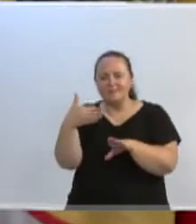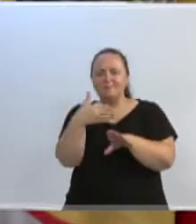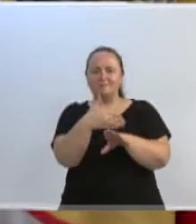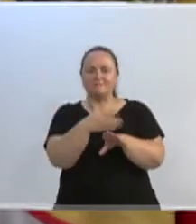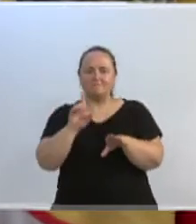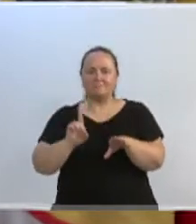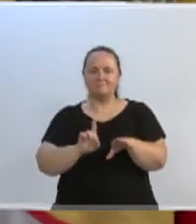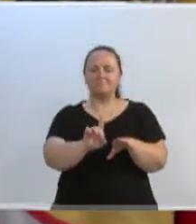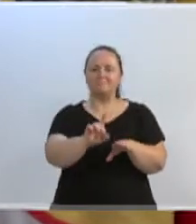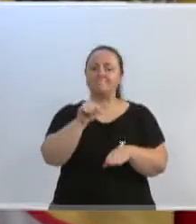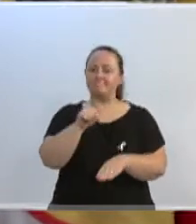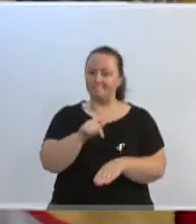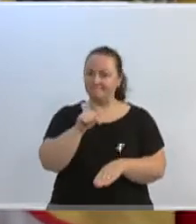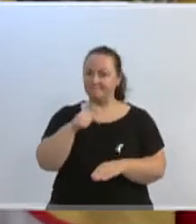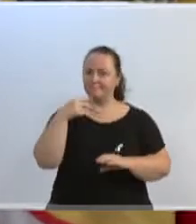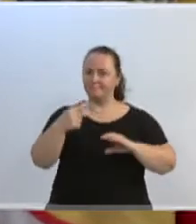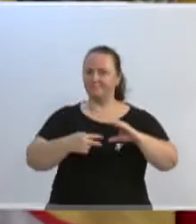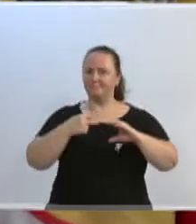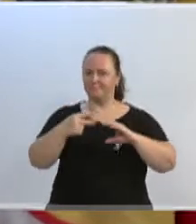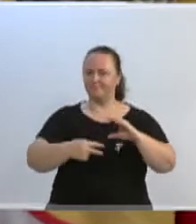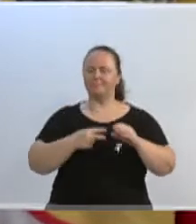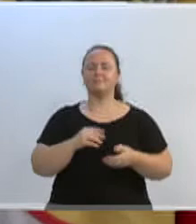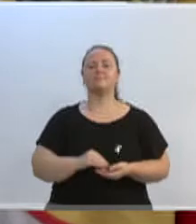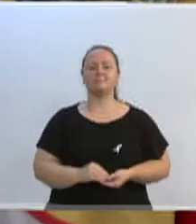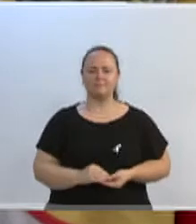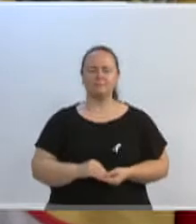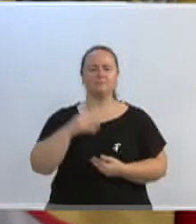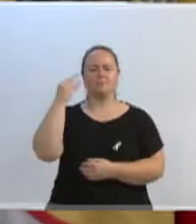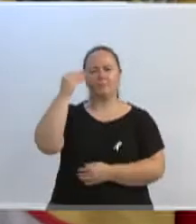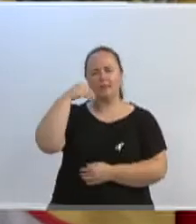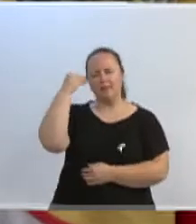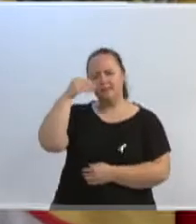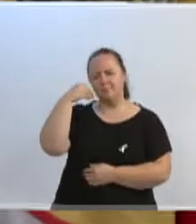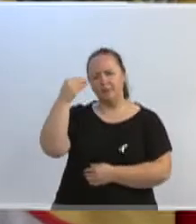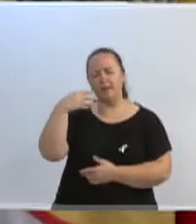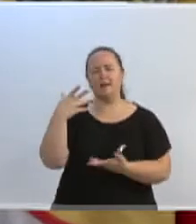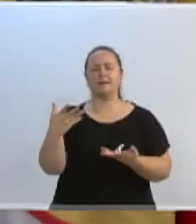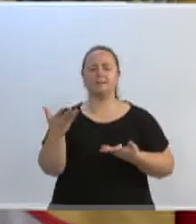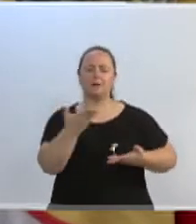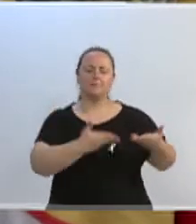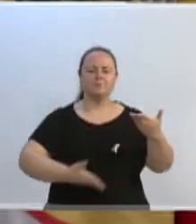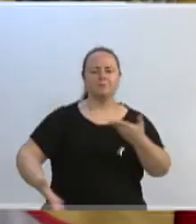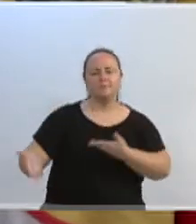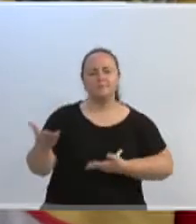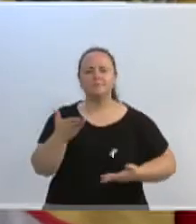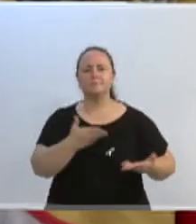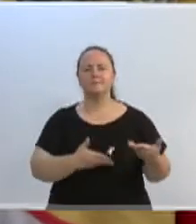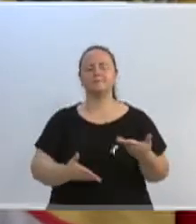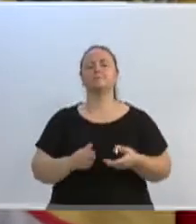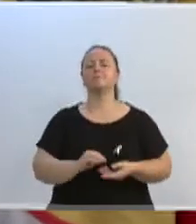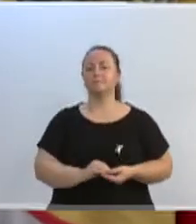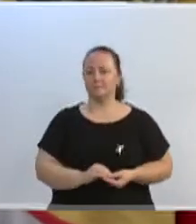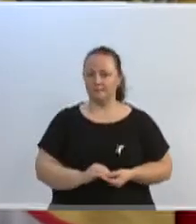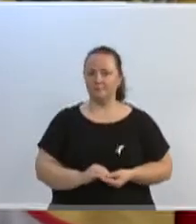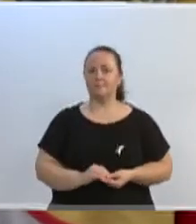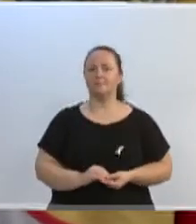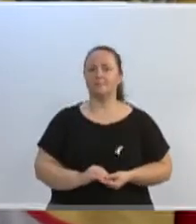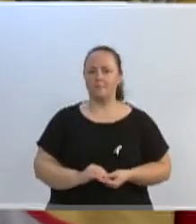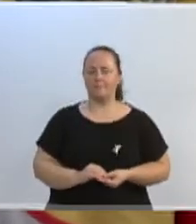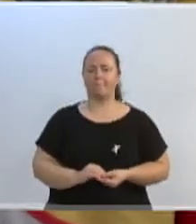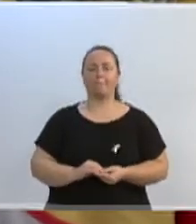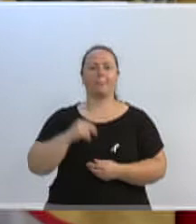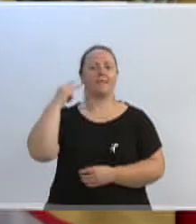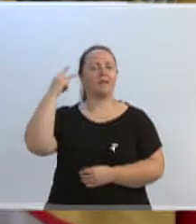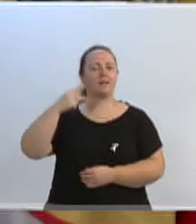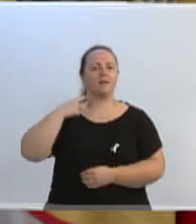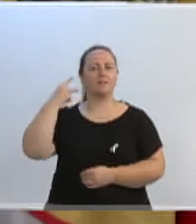aqui na Câmara de Vereadores, para trocar experiências com a gente. Como o vereador Gilson falou, nós somos vereadores